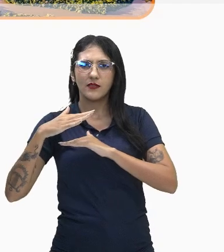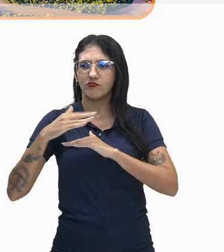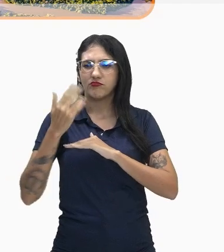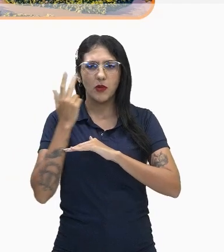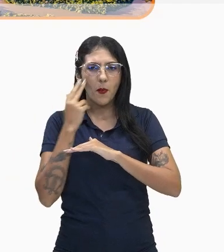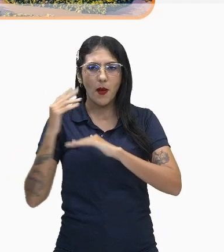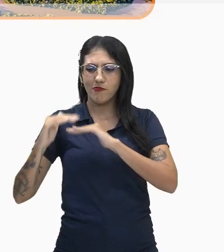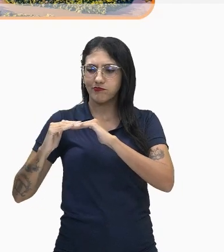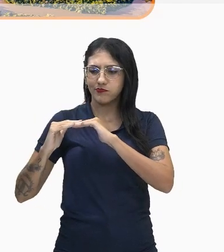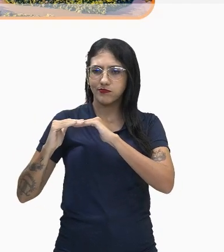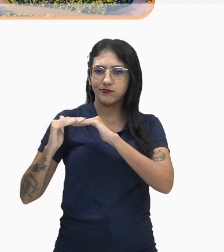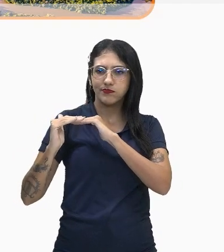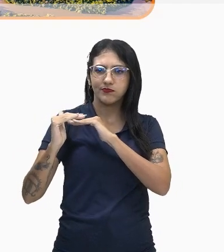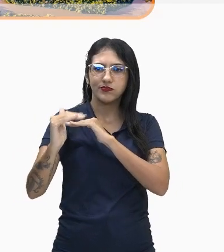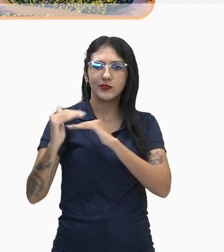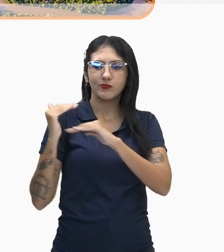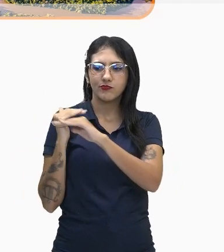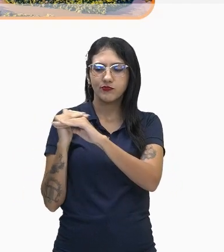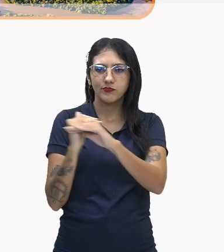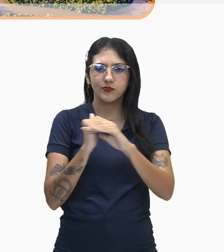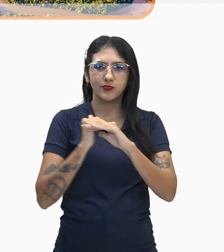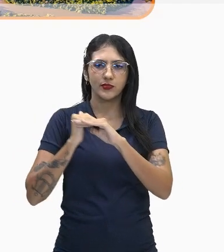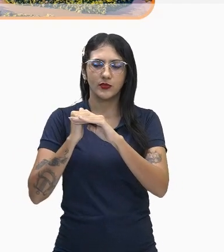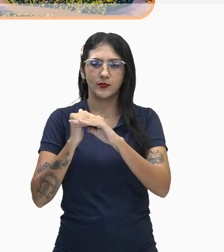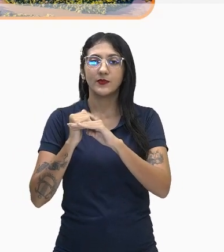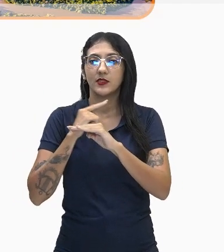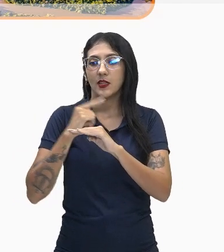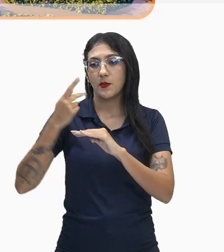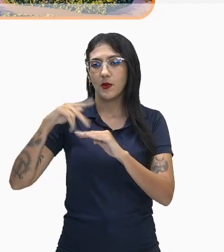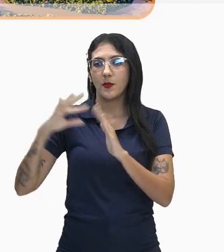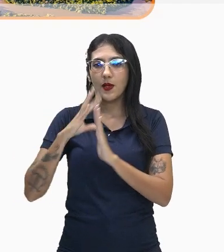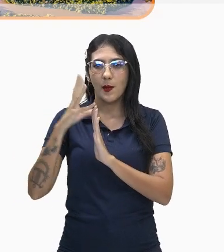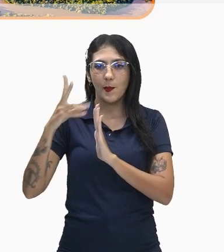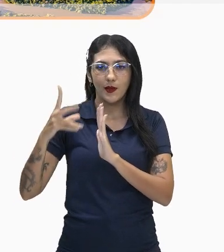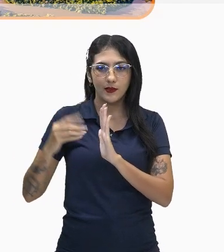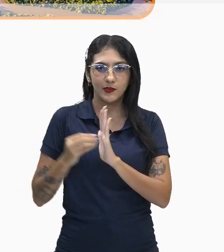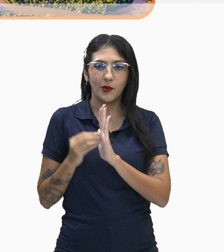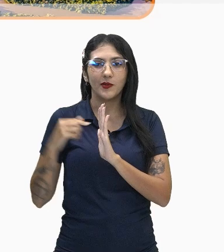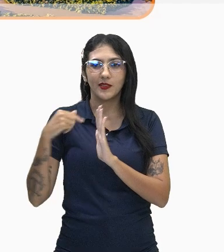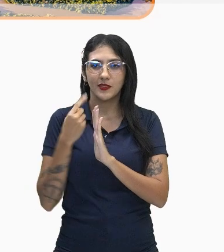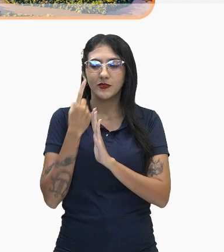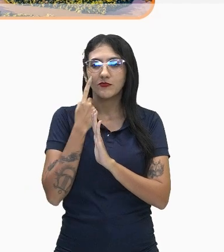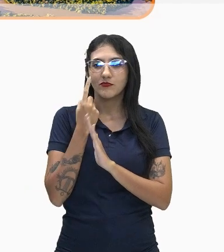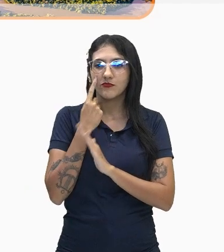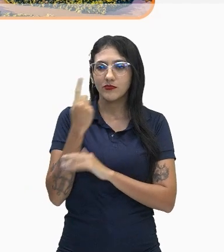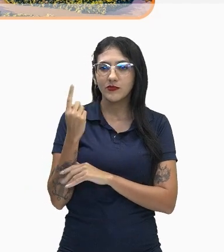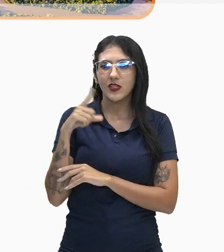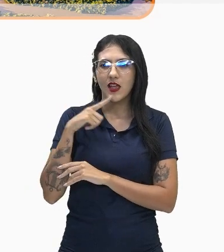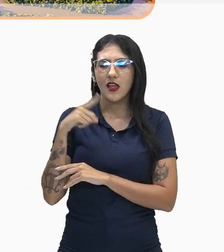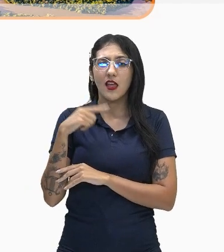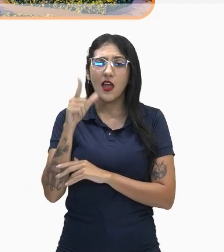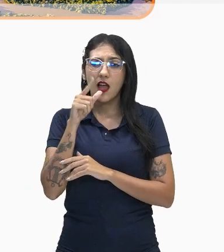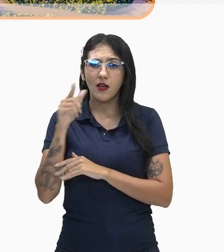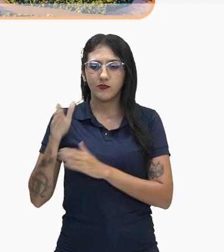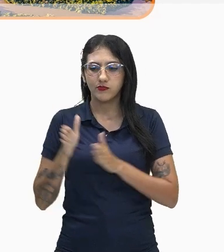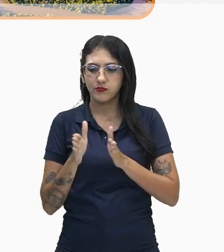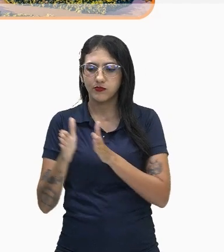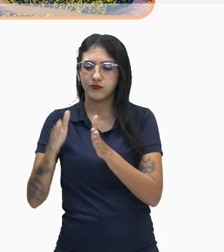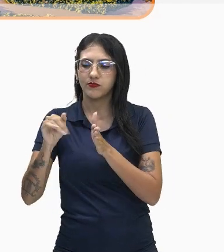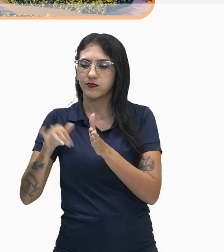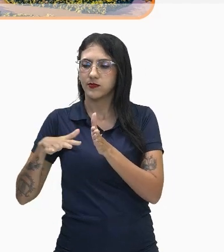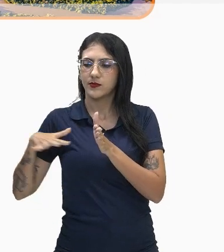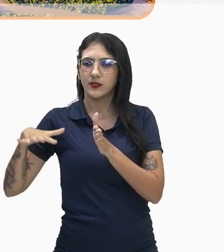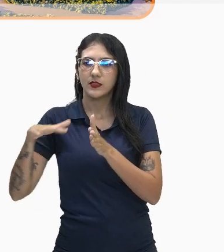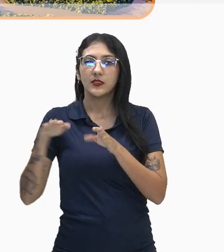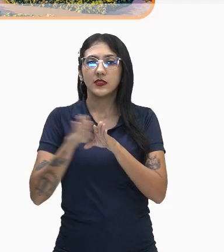aplainadas, que nós temos a planície amazônica, que está ali ao longo das margens dos rios, e nós temos